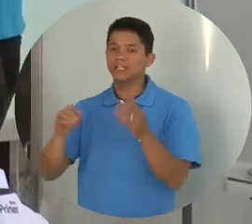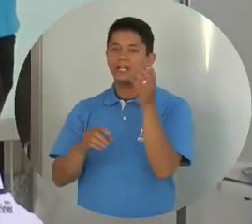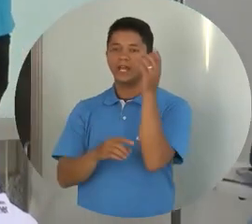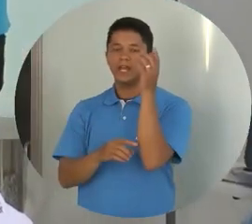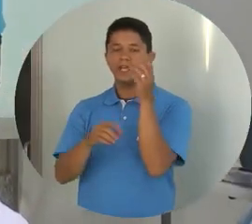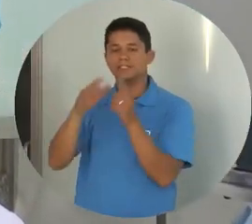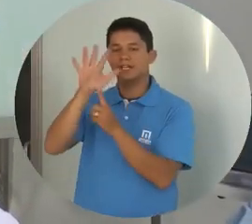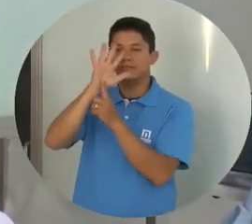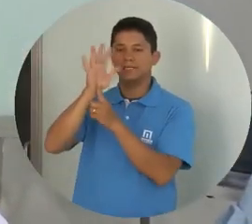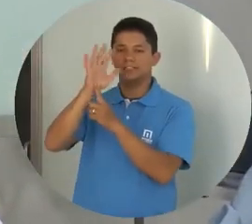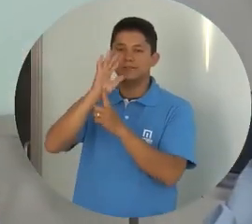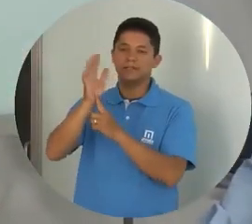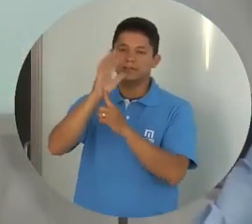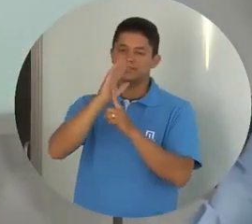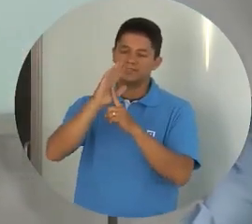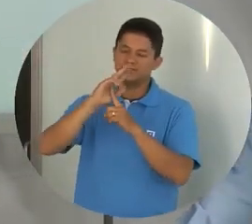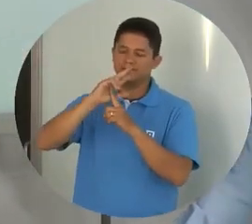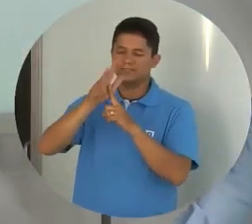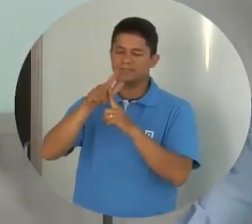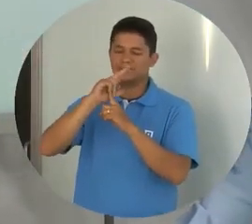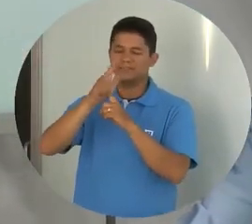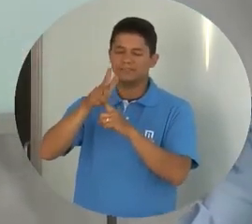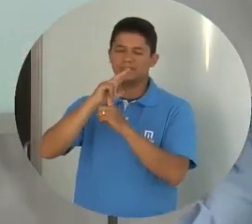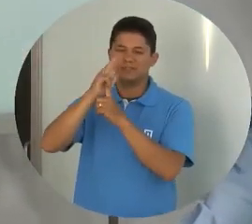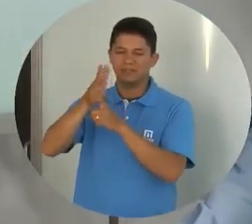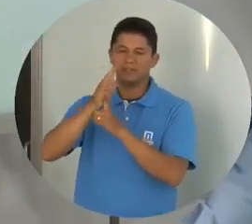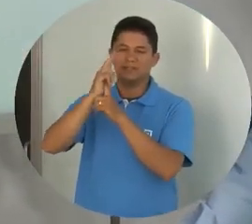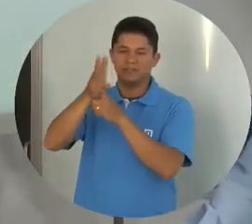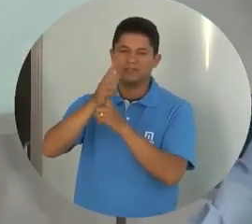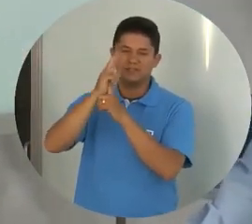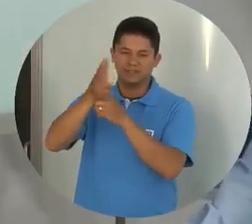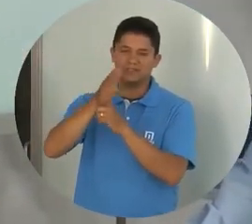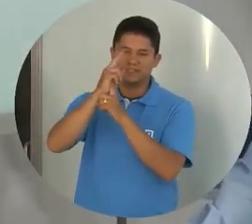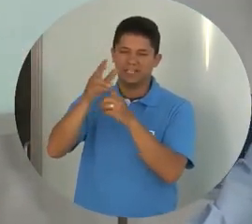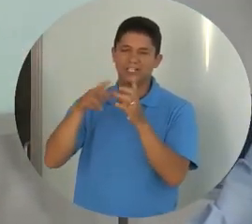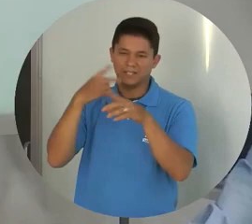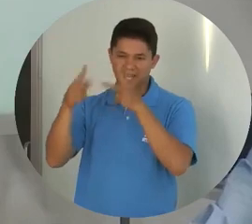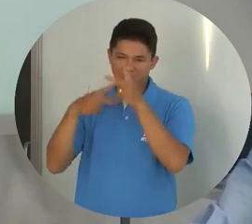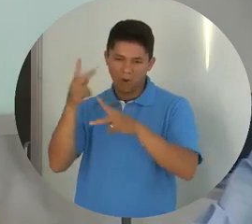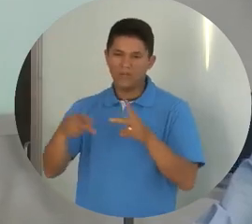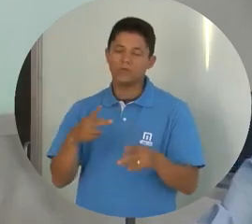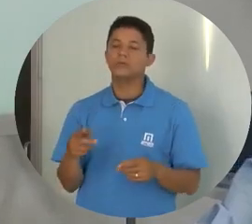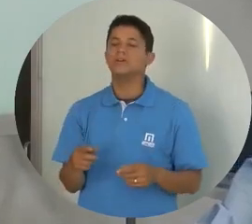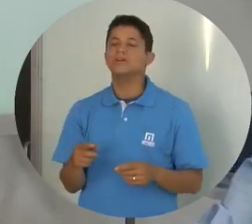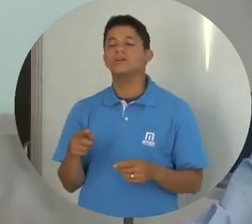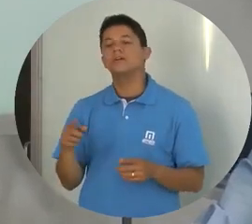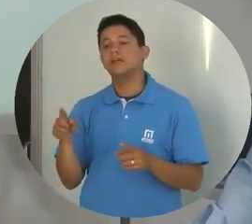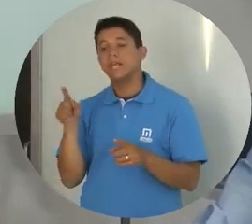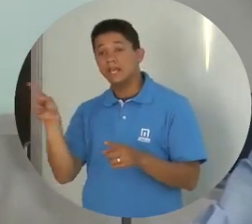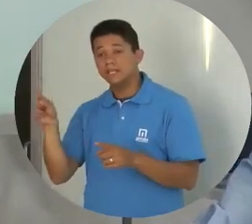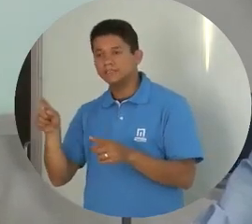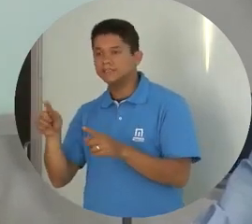Isso tem vindo já como uma premissa dos empreendedores de se adotar